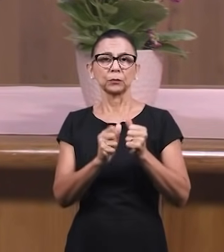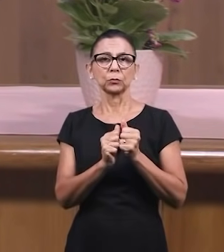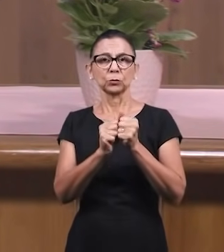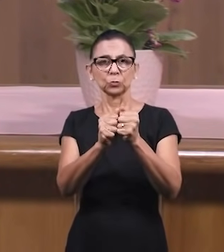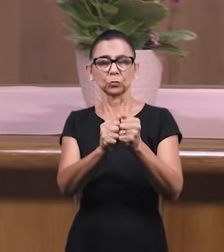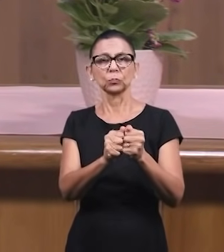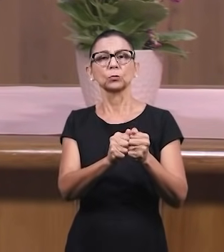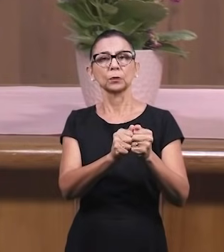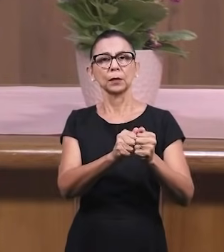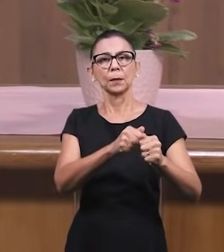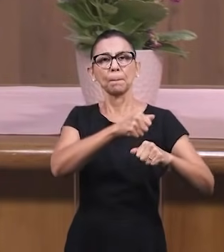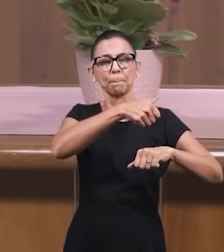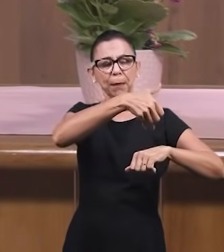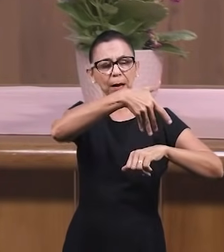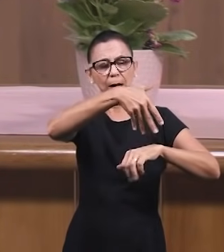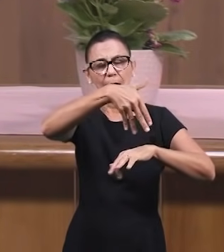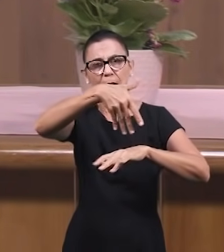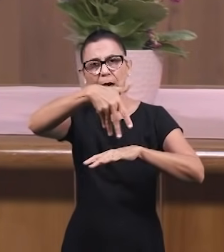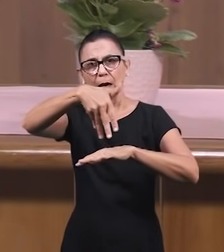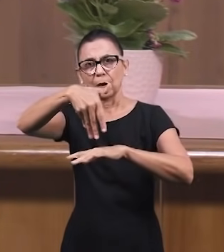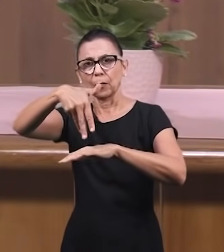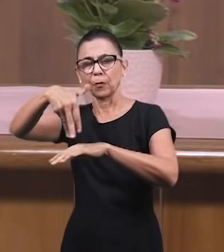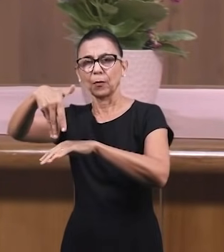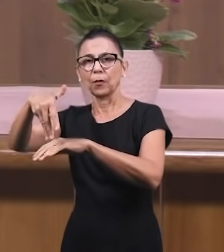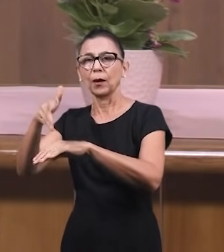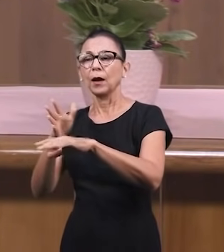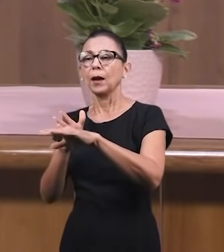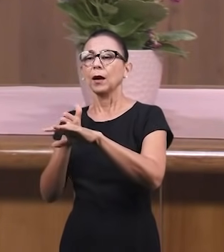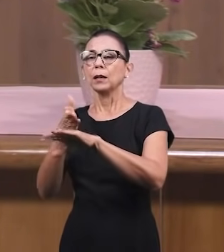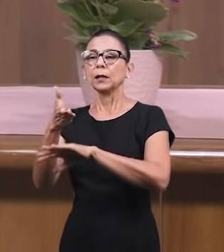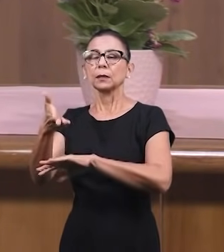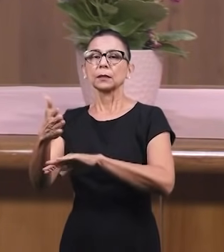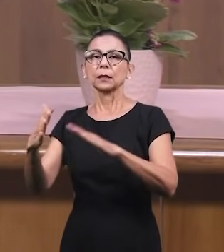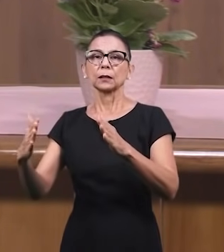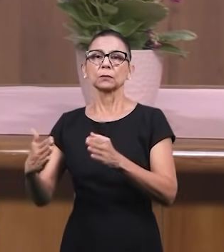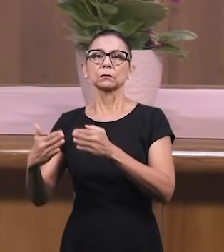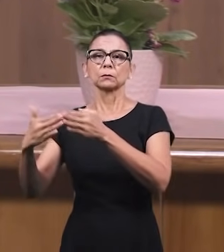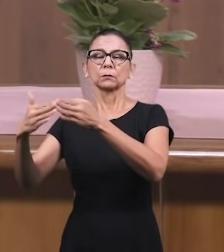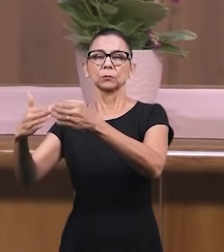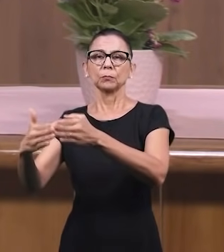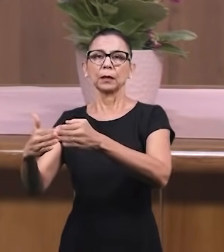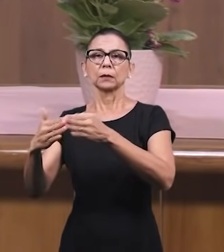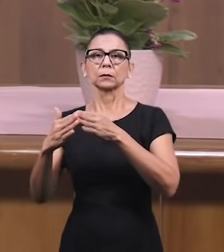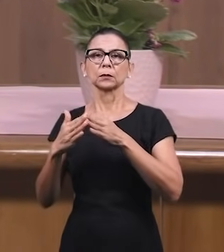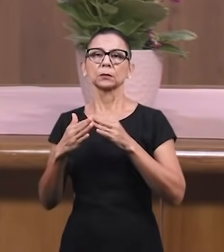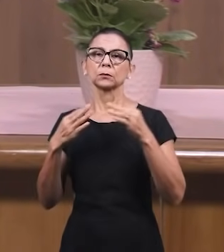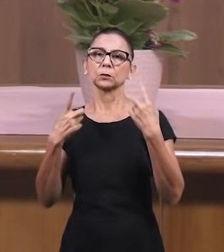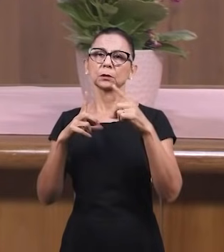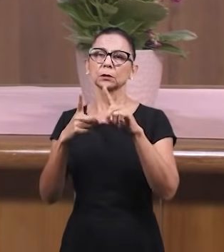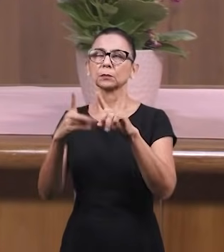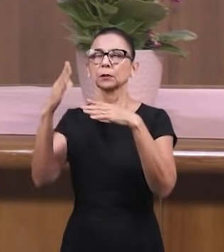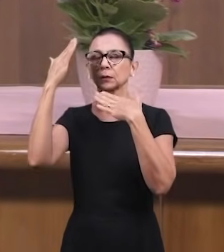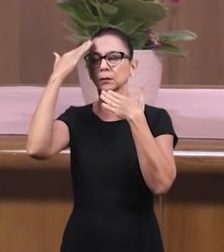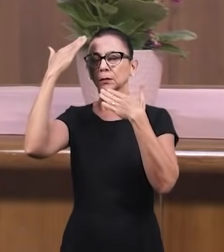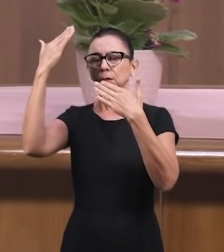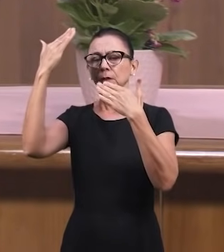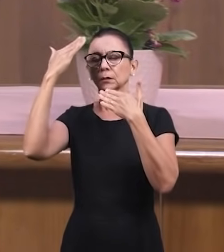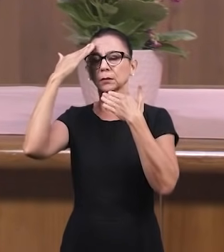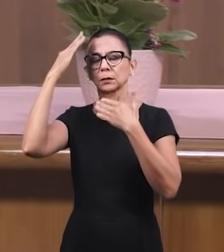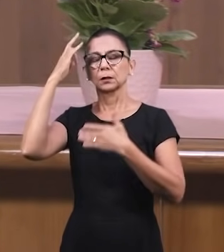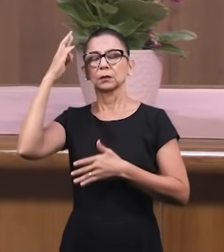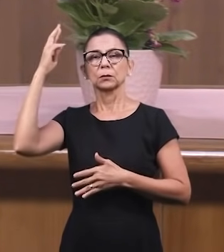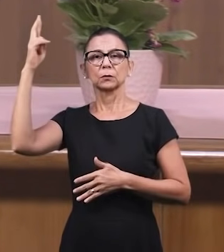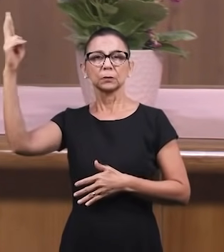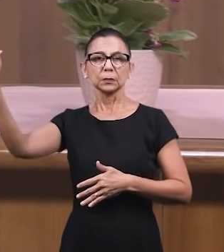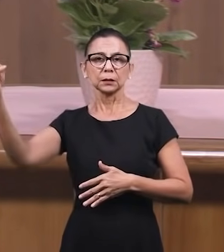se acalmou, o vento cessou, e os discípulos puderam glorificar o nome do Senhor, e aquilo virou